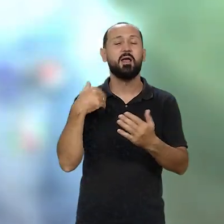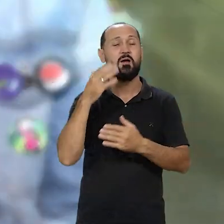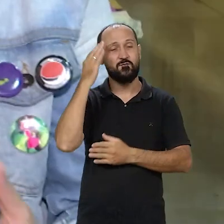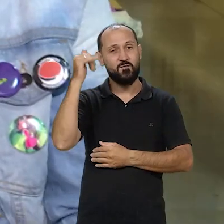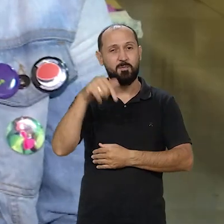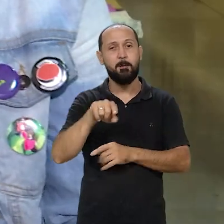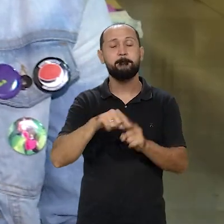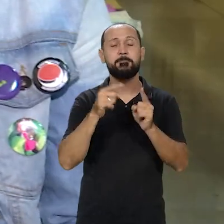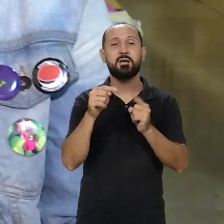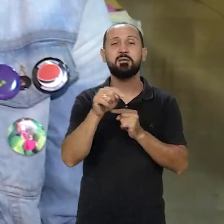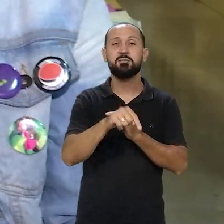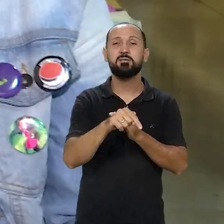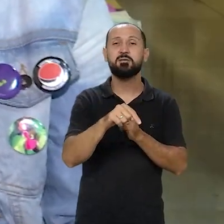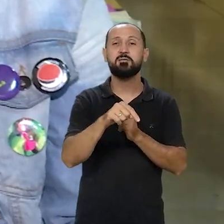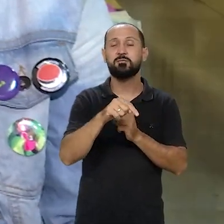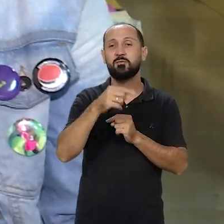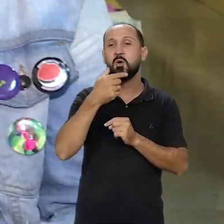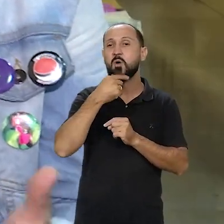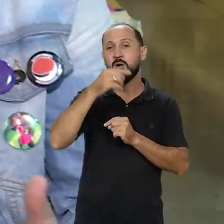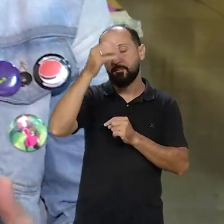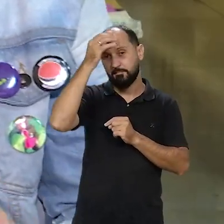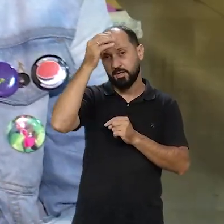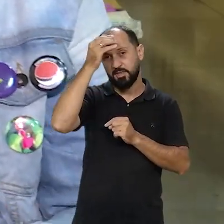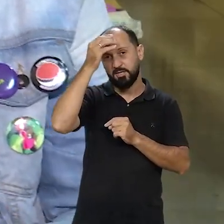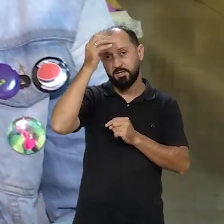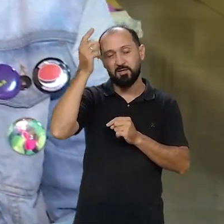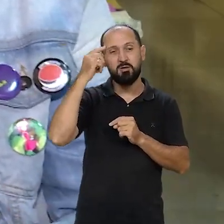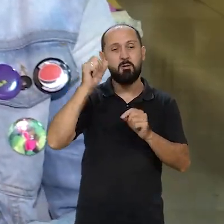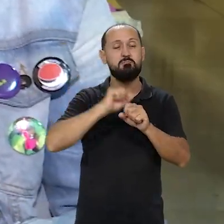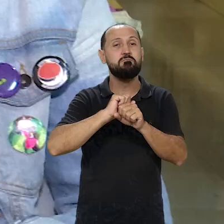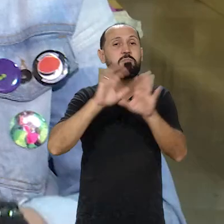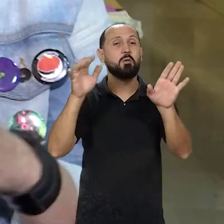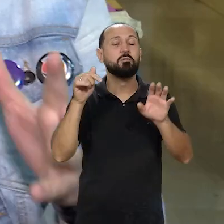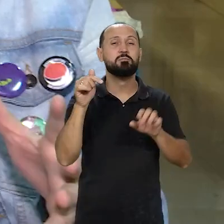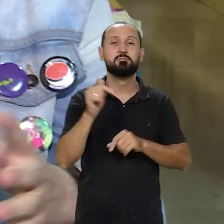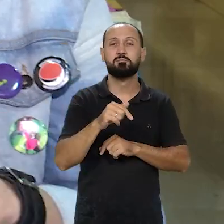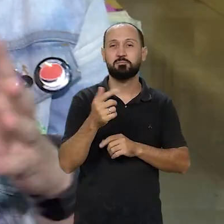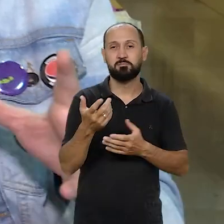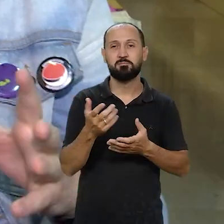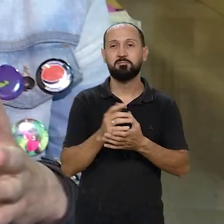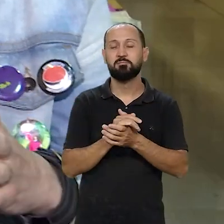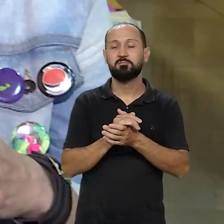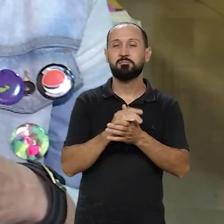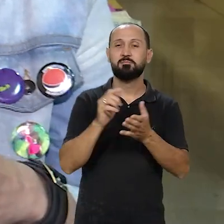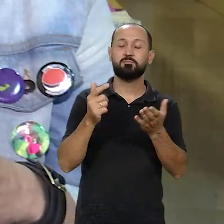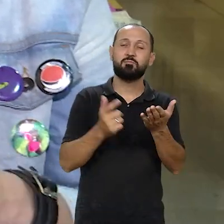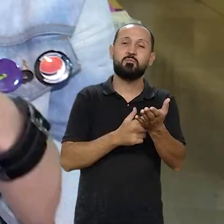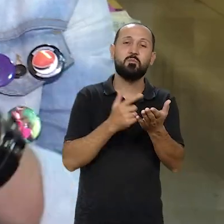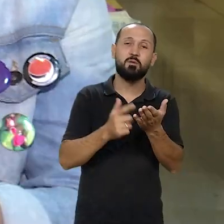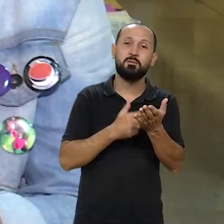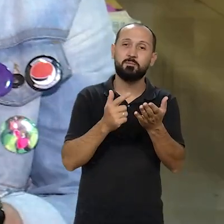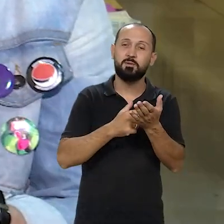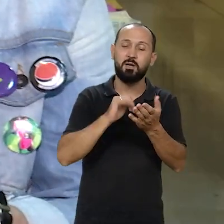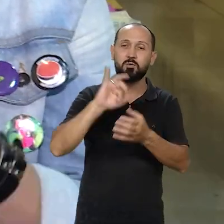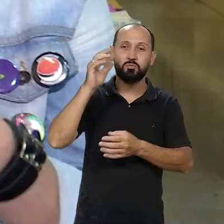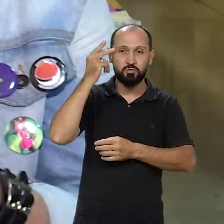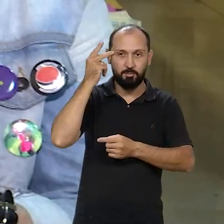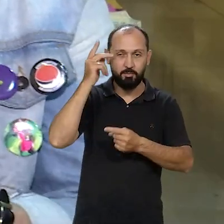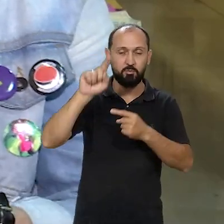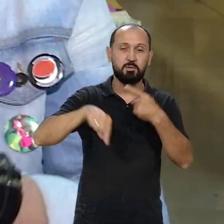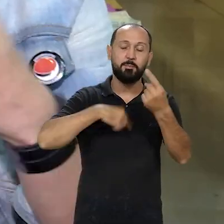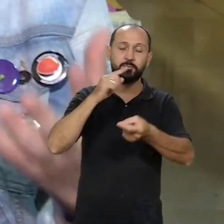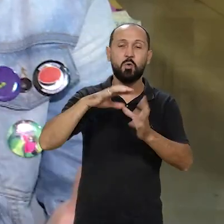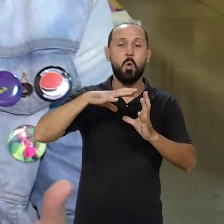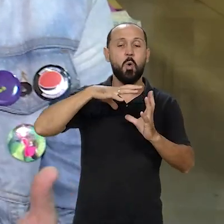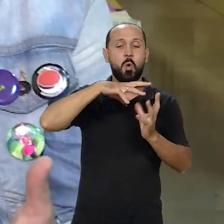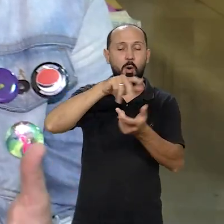famoso. Só que o Dragon Ball foi o quadrinho dele que, assim, explodiu tanto a obra dele no